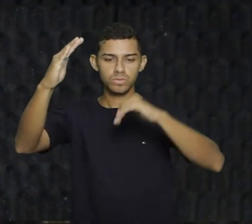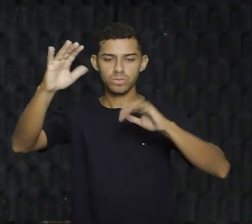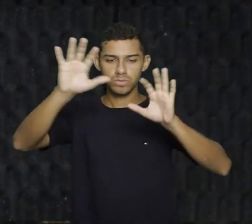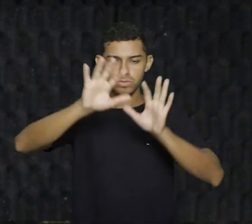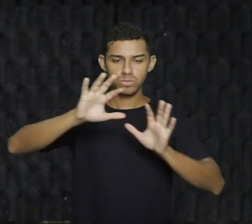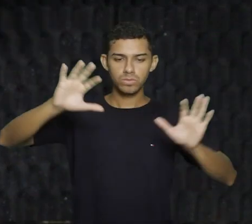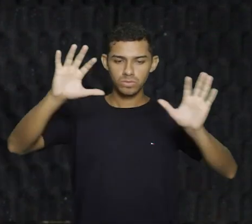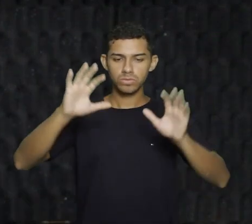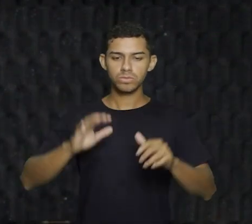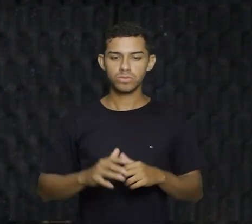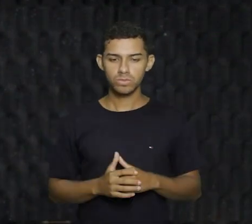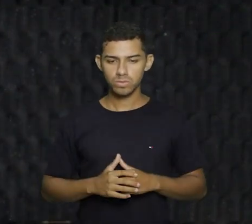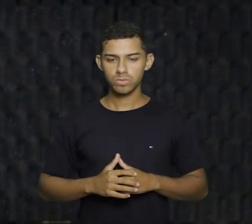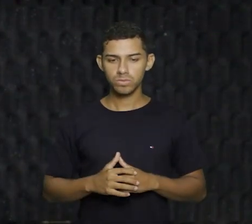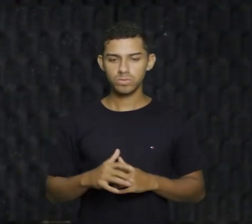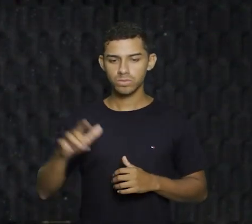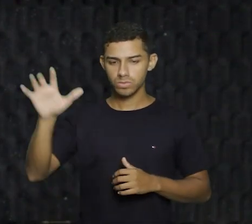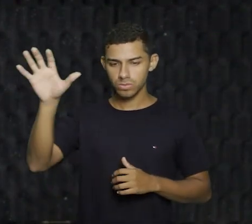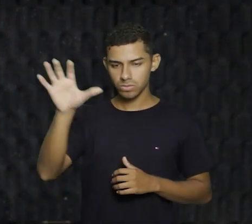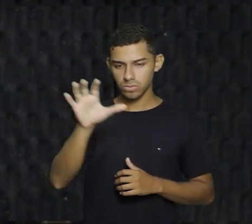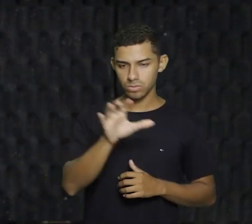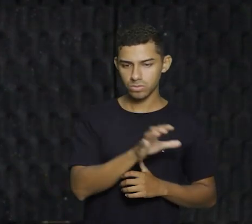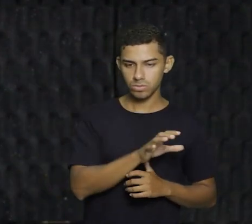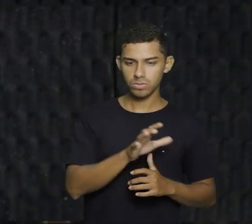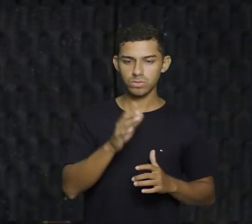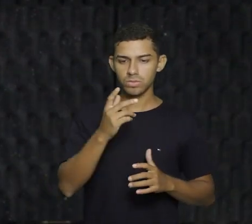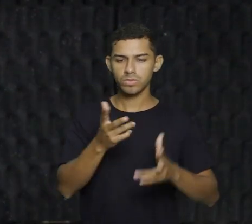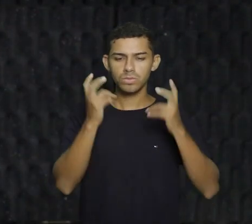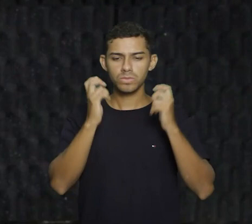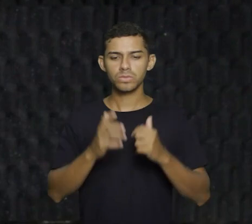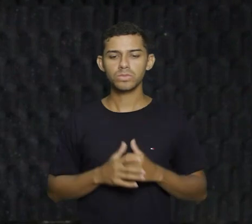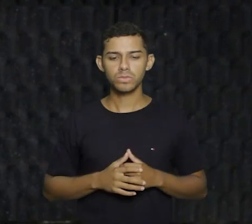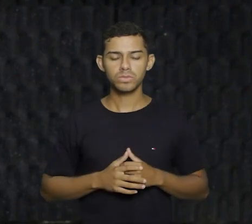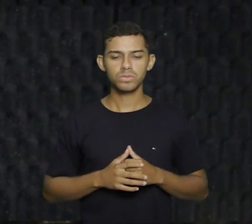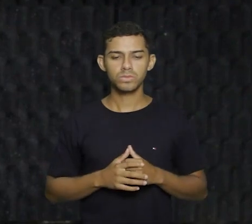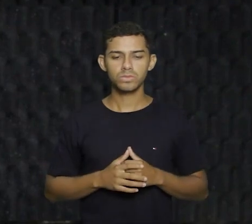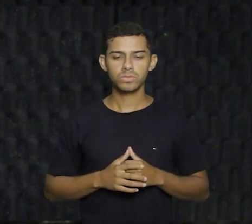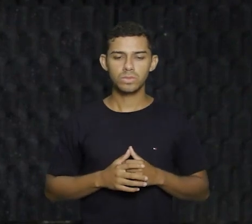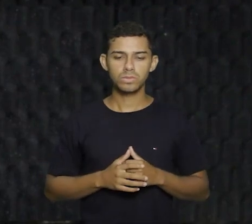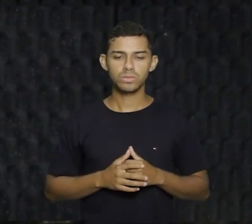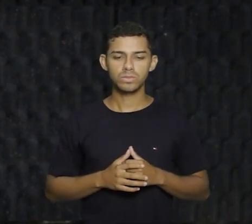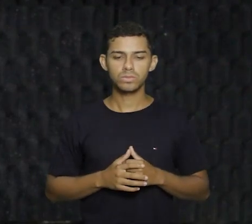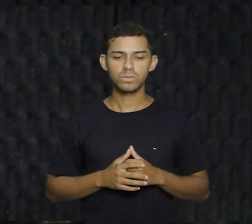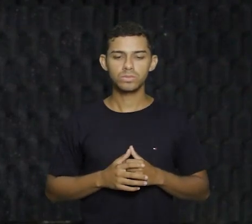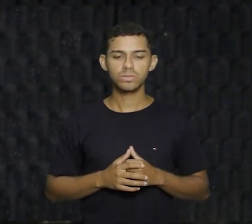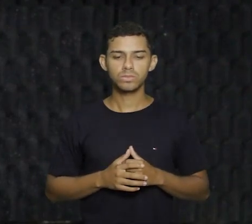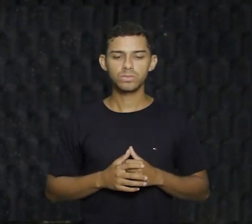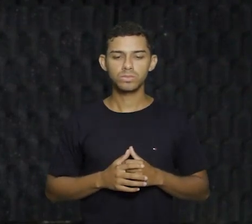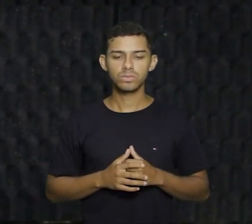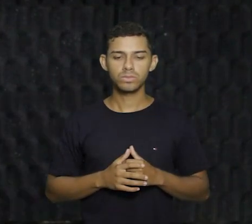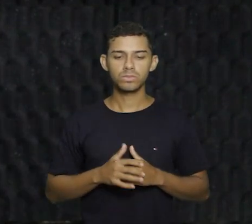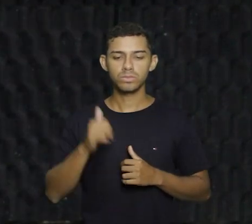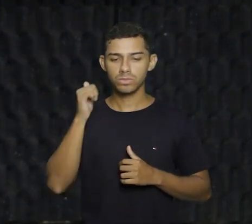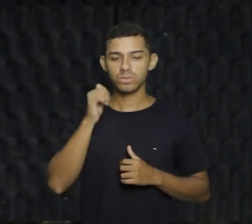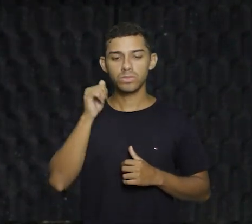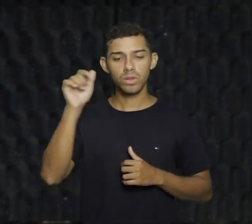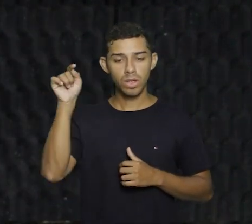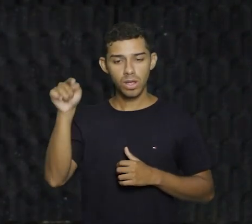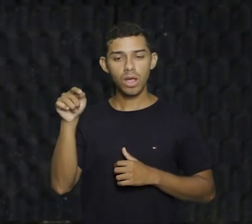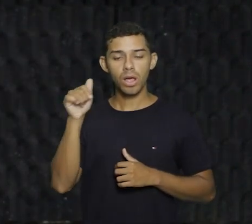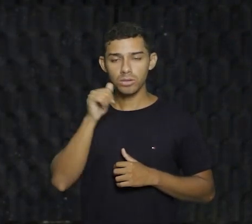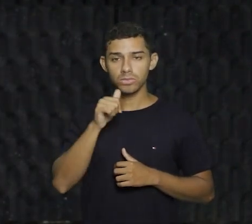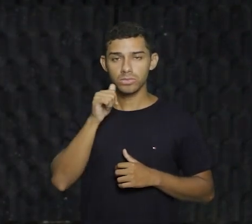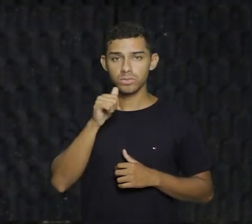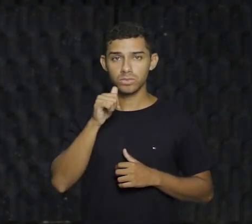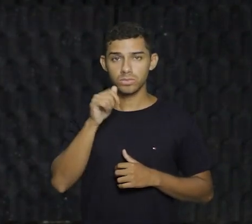aleatório. No centro da obra, se alguém prestar atenção, eu vou voltar aqui. Olha, ela está grávida. A primavera está grávida.